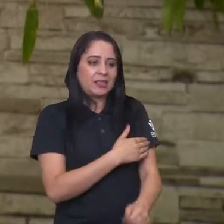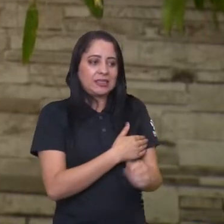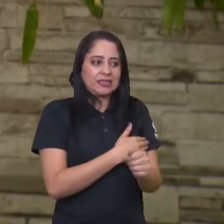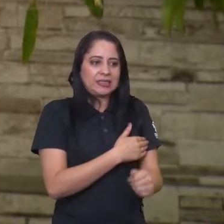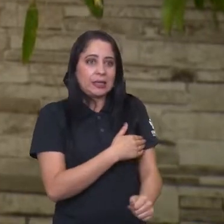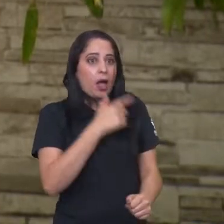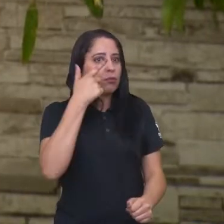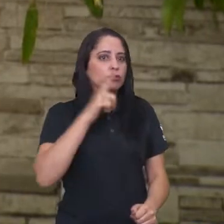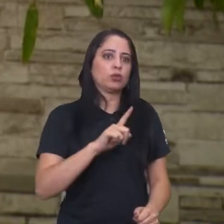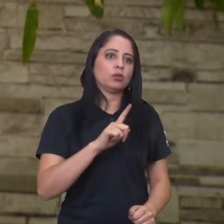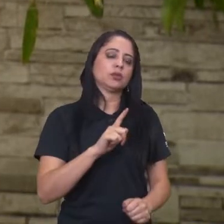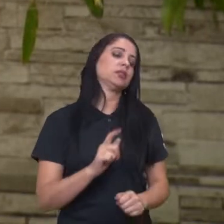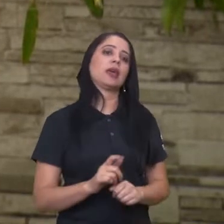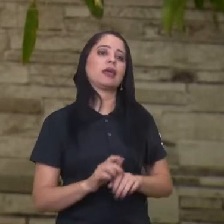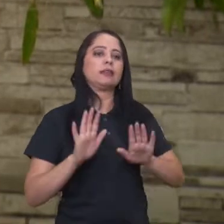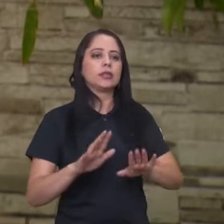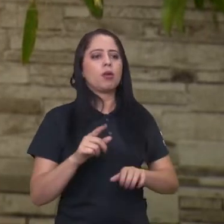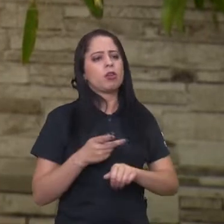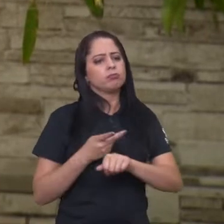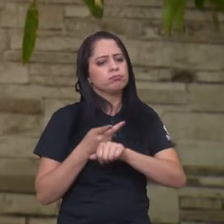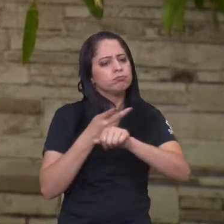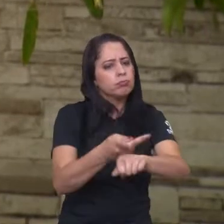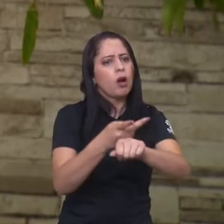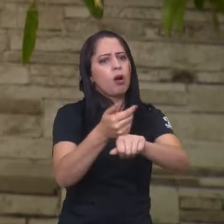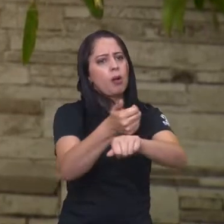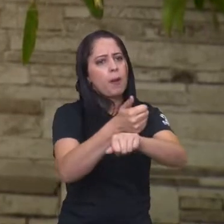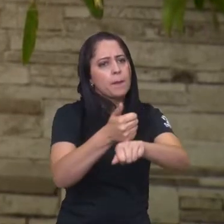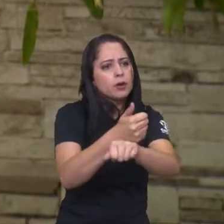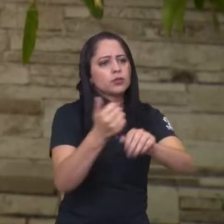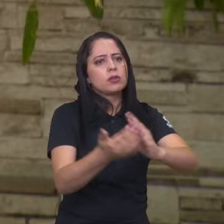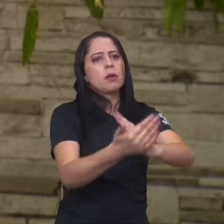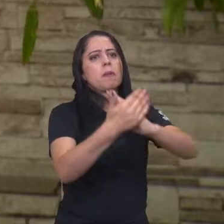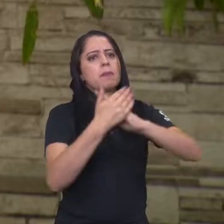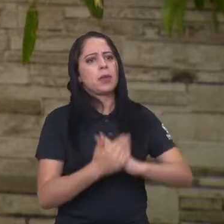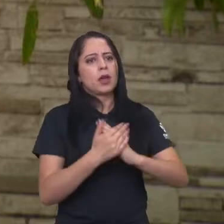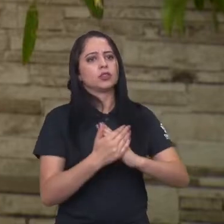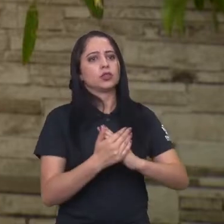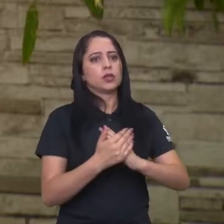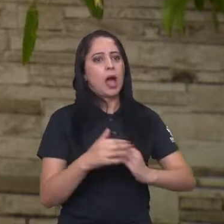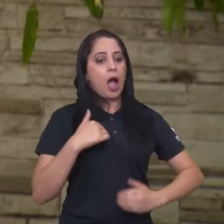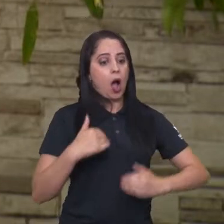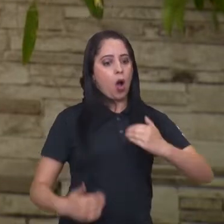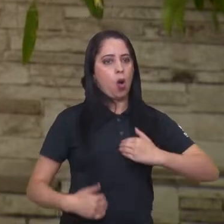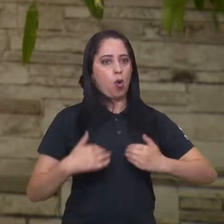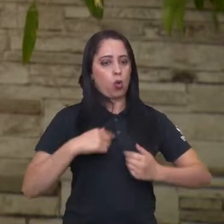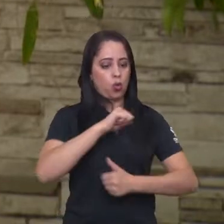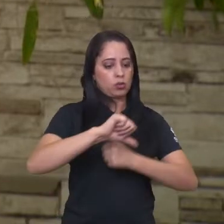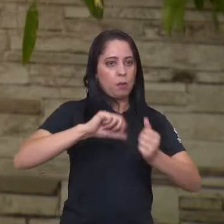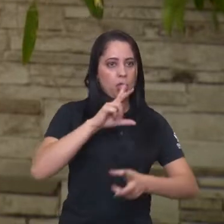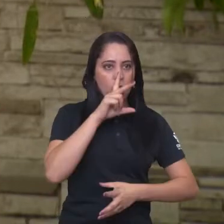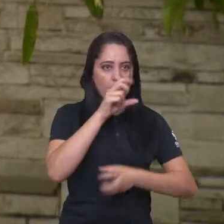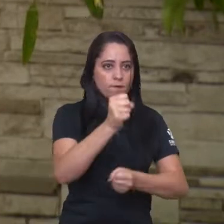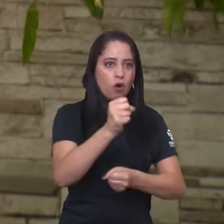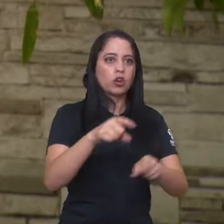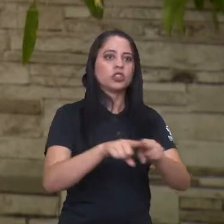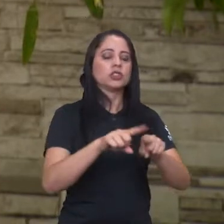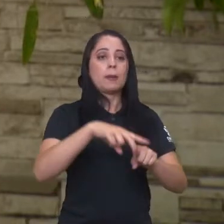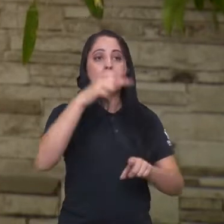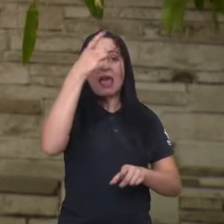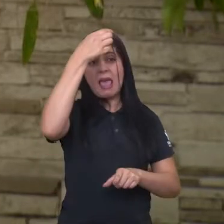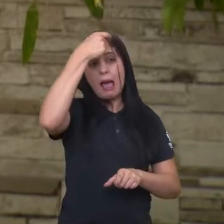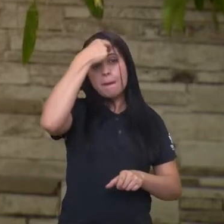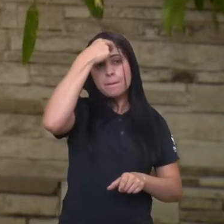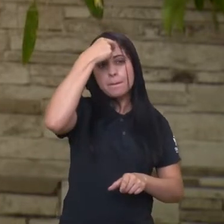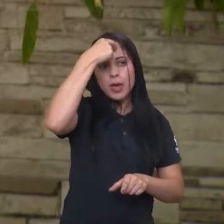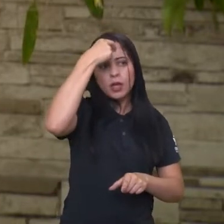uma ajuda, né? Uma ajuda para fortalecer o meu corpo e junto à minha mente, né? De encarar, de aceitar que eu estava sem